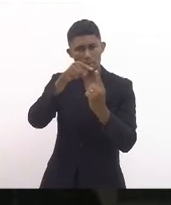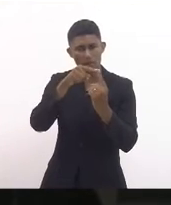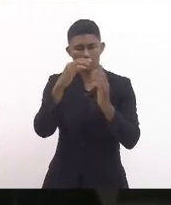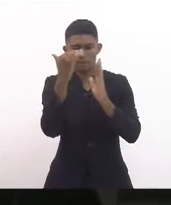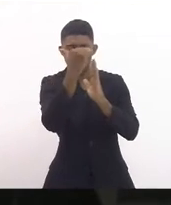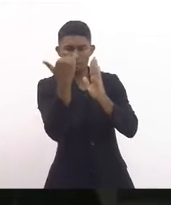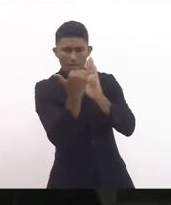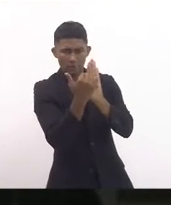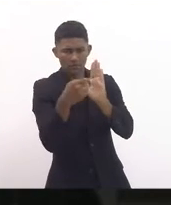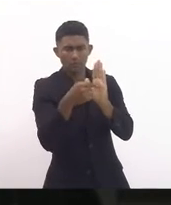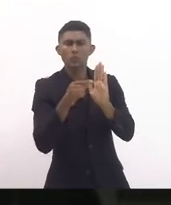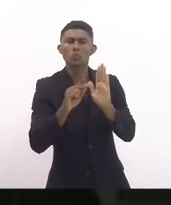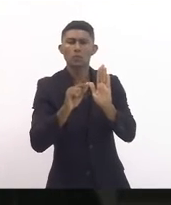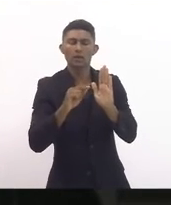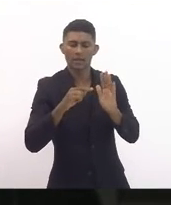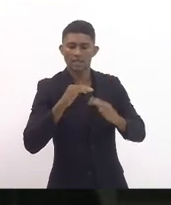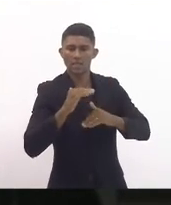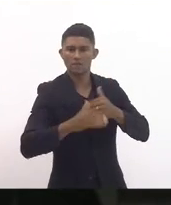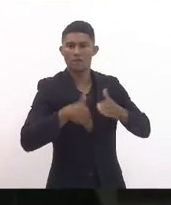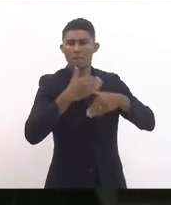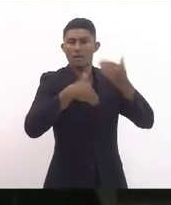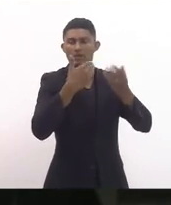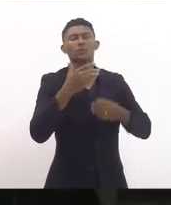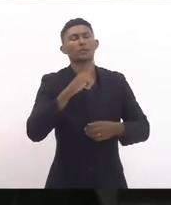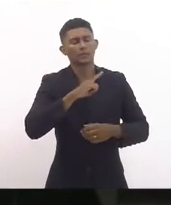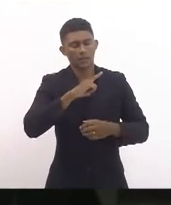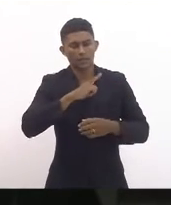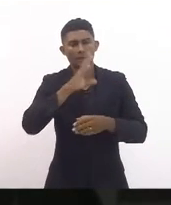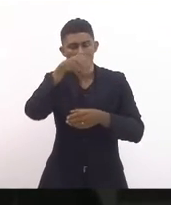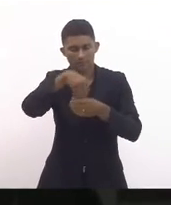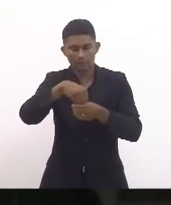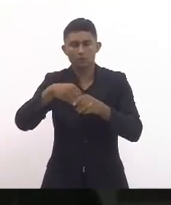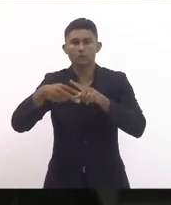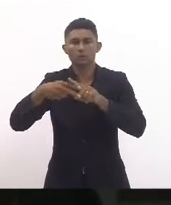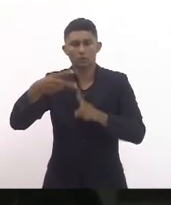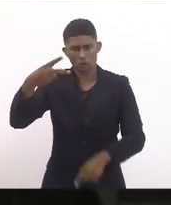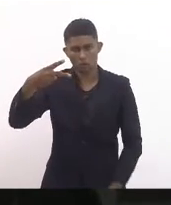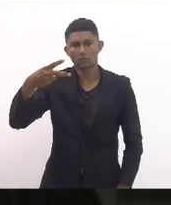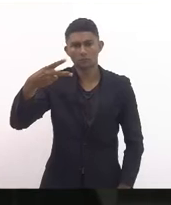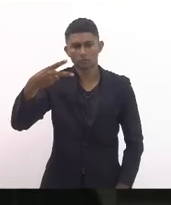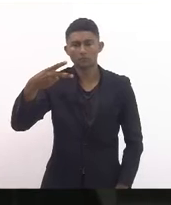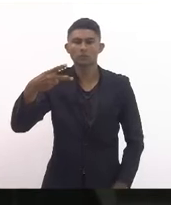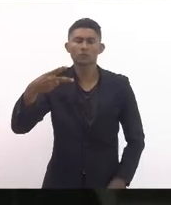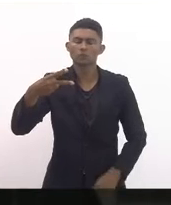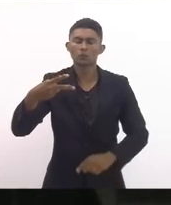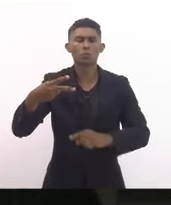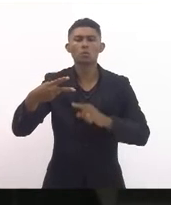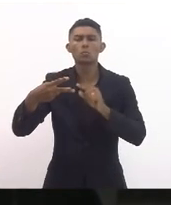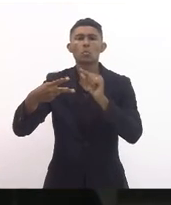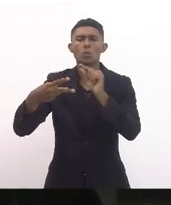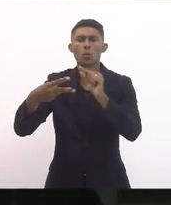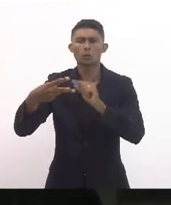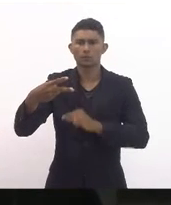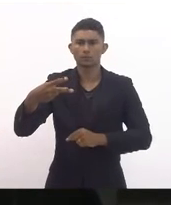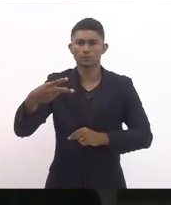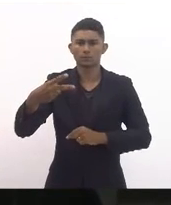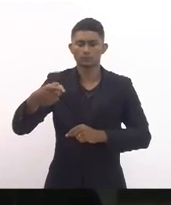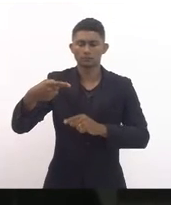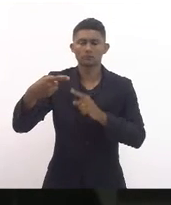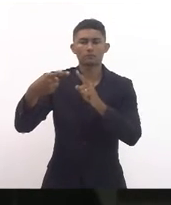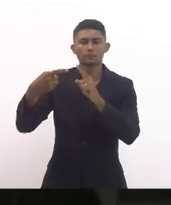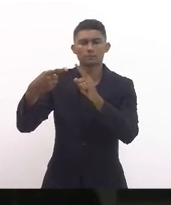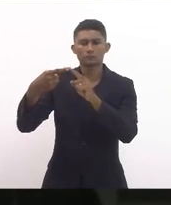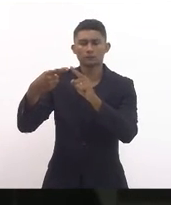que tem dois tópicos nesse eixo de desenvolvimento é a casa do